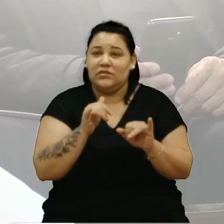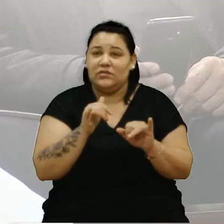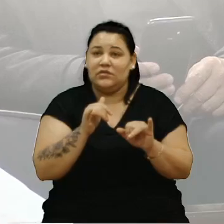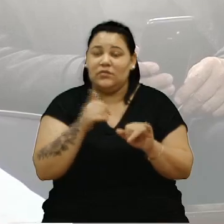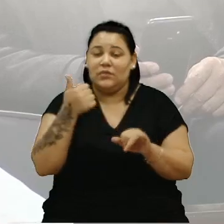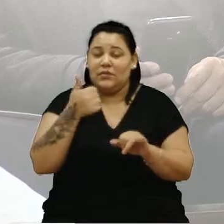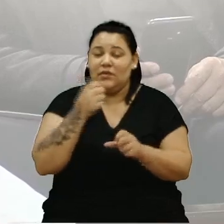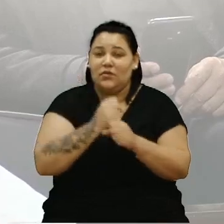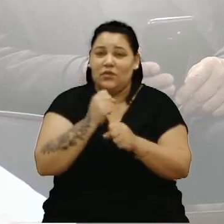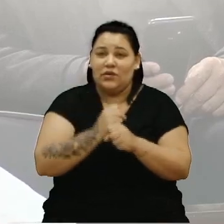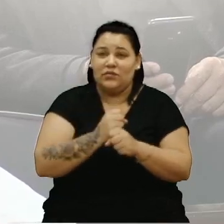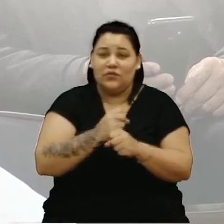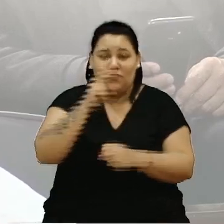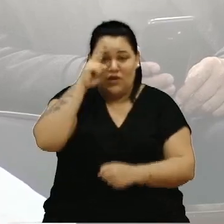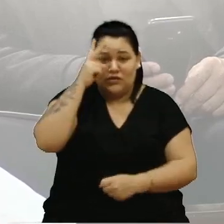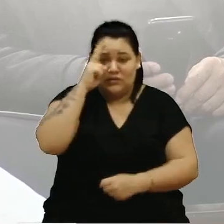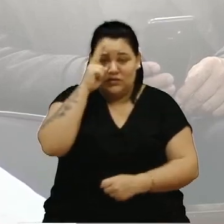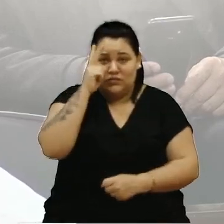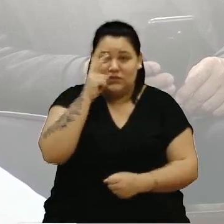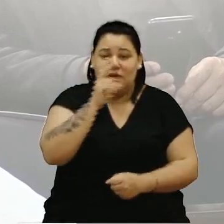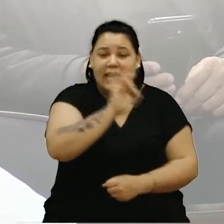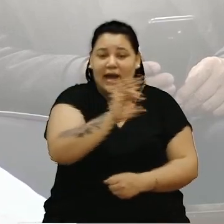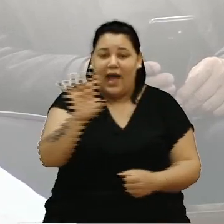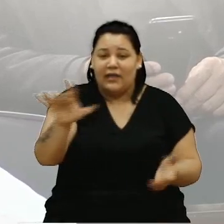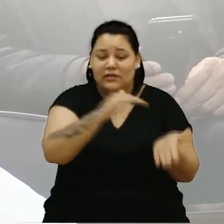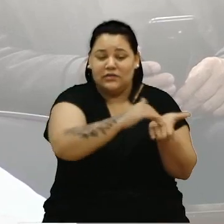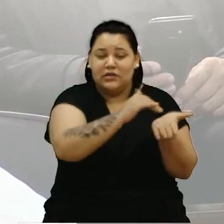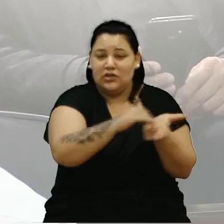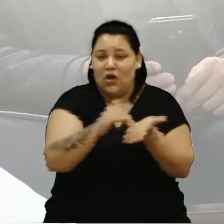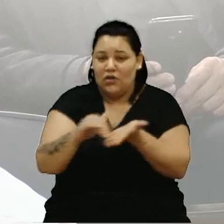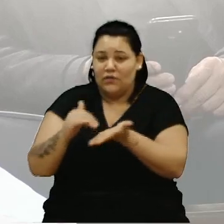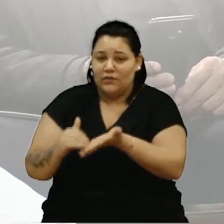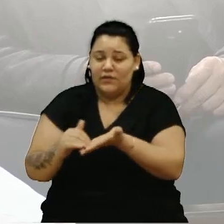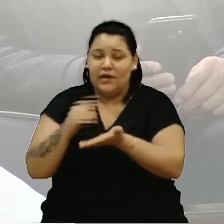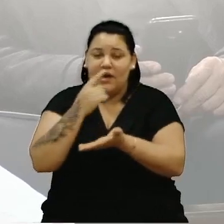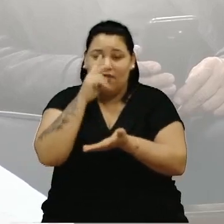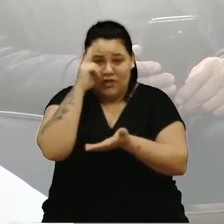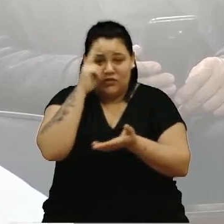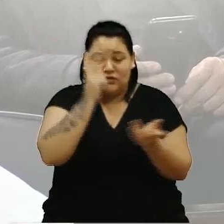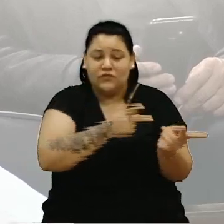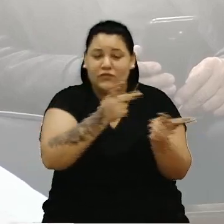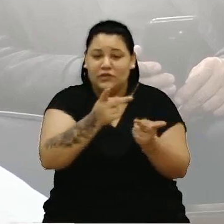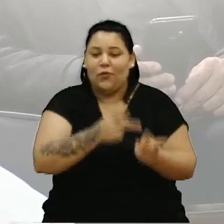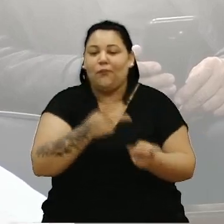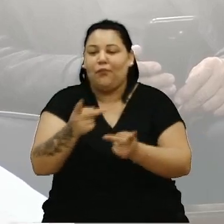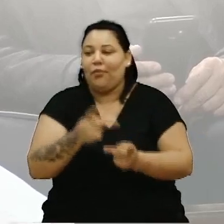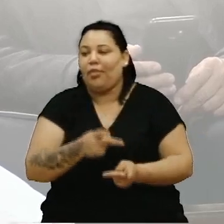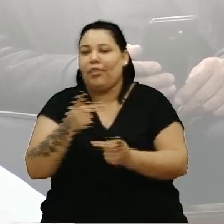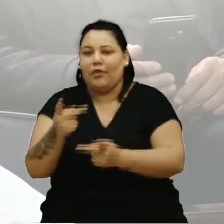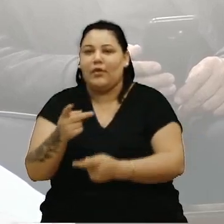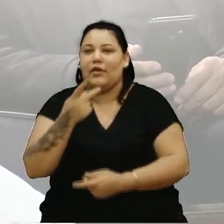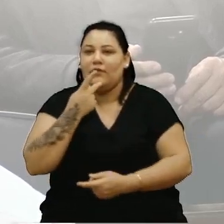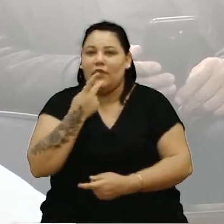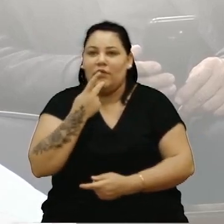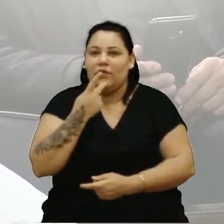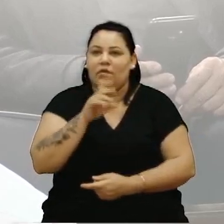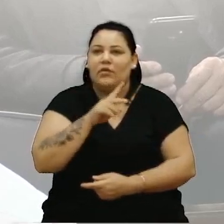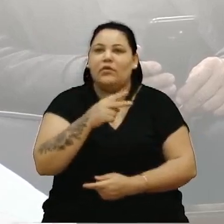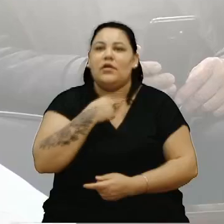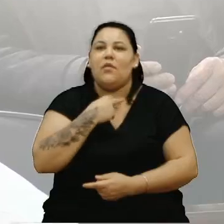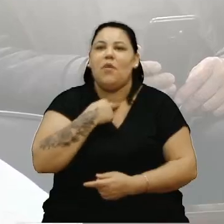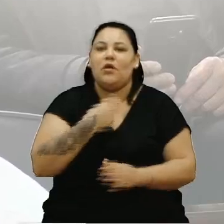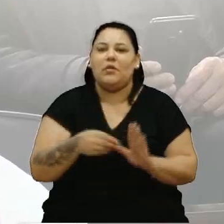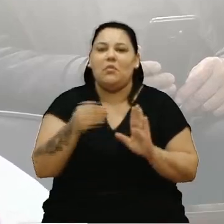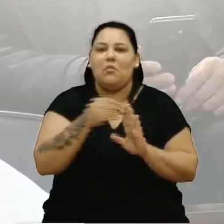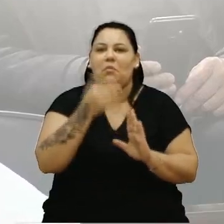colegas. Por favor, eu inclusive te retirei pedido de informações que eu tinha naquele dia, porque ele disse assim, não coloquem pedido de informação,